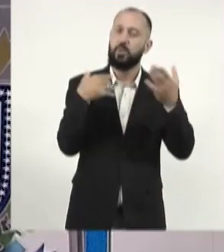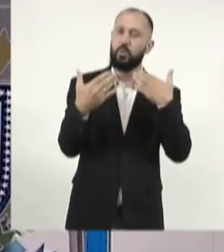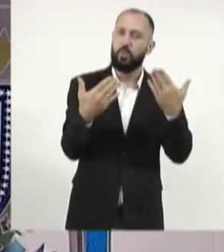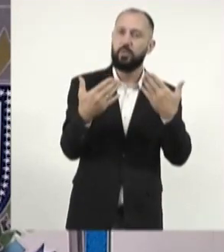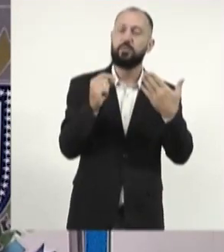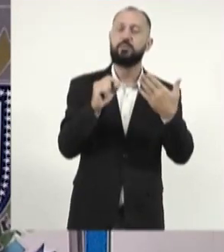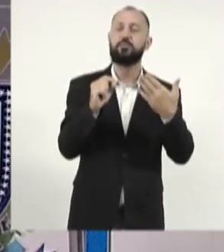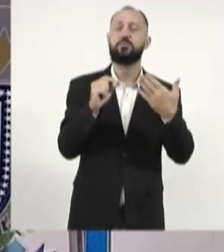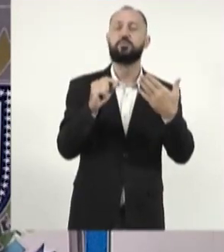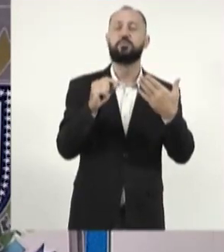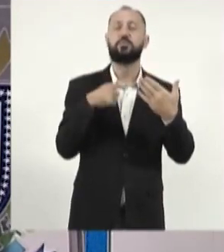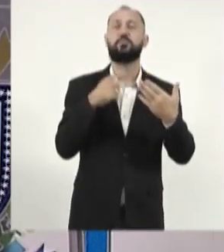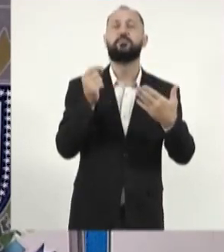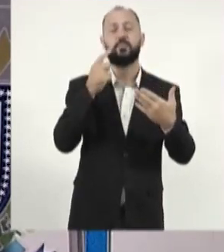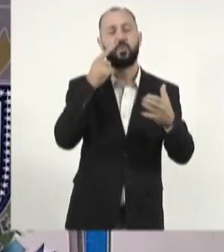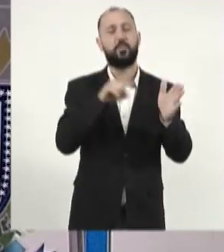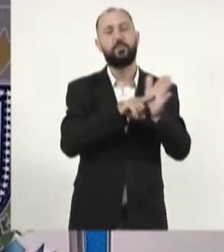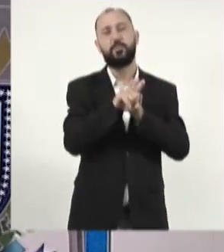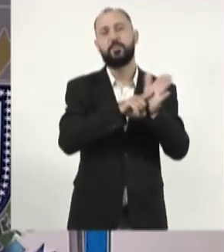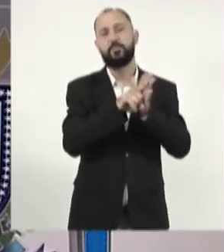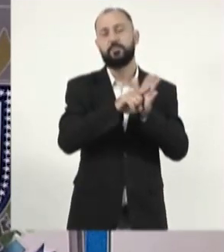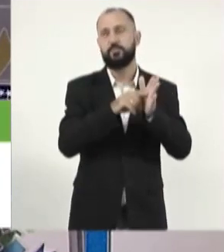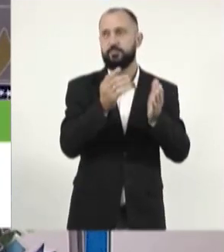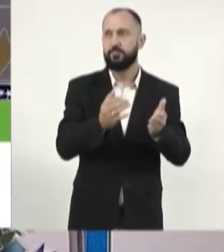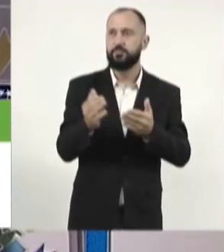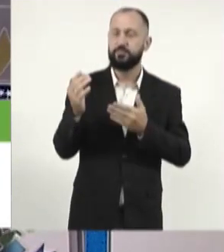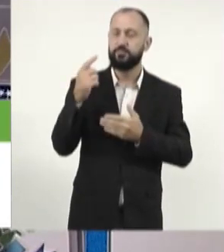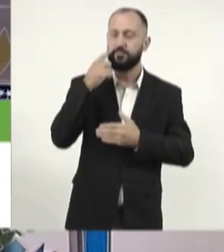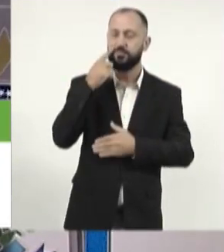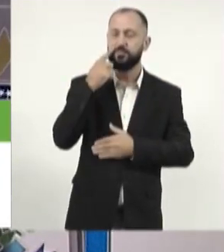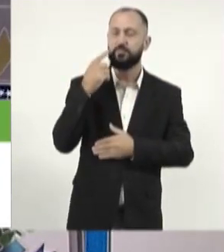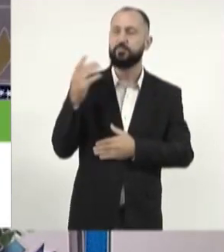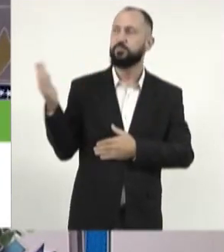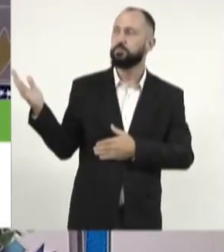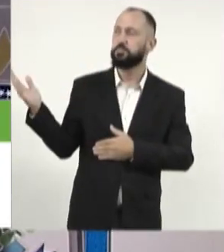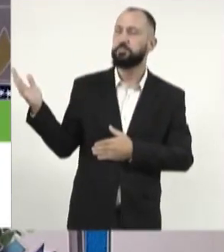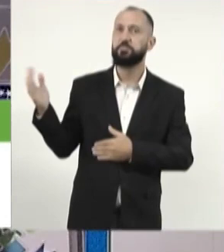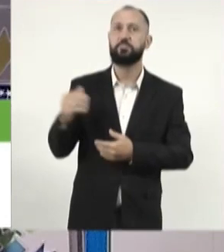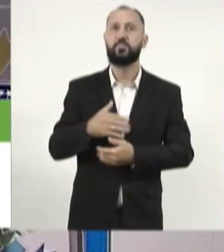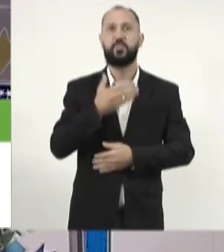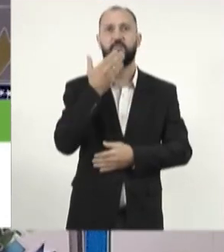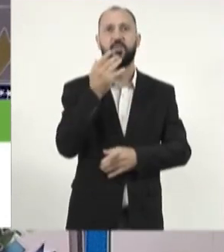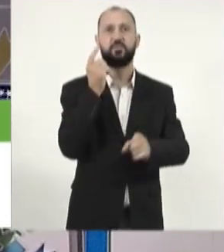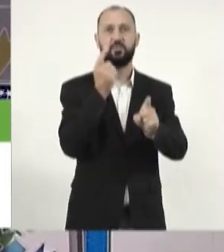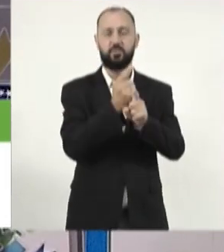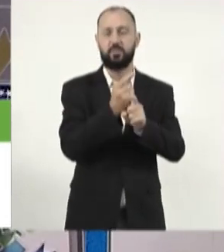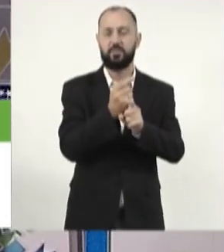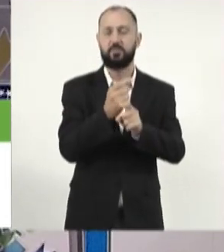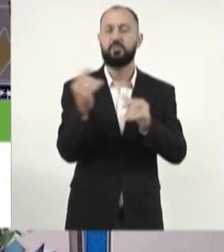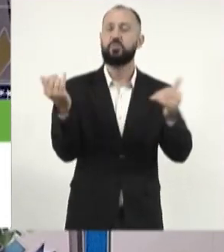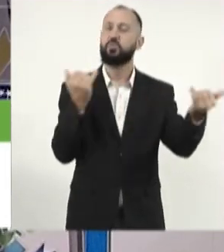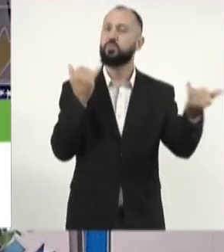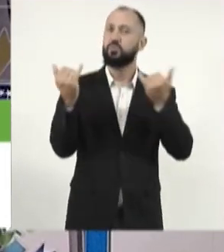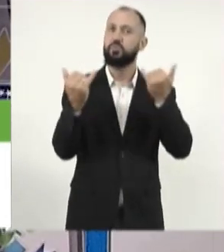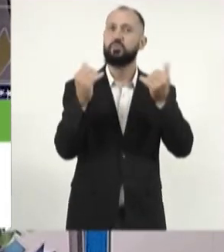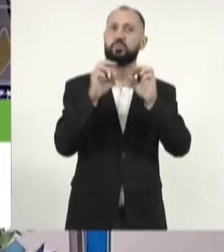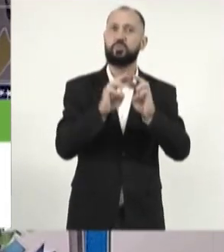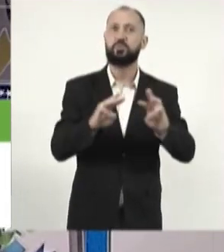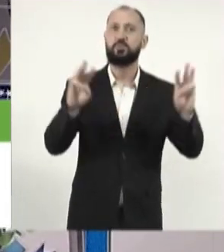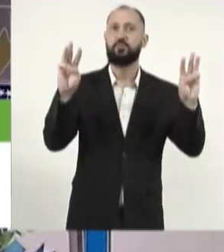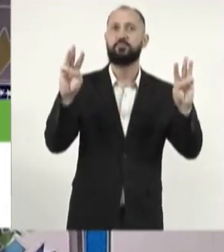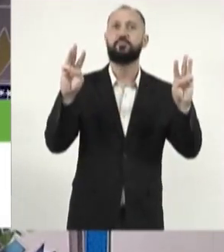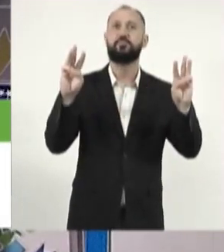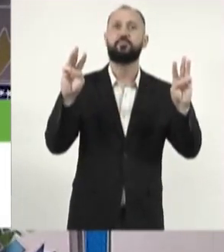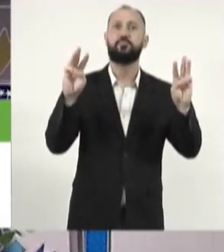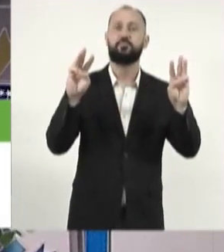dos deputados estaduais, é só você pesquisar por lá, Assembleia Legislativa TMS, que é bem fácil achar. Outras notícias também no site da